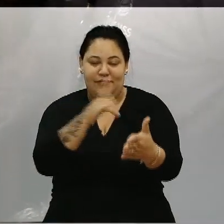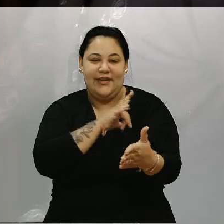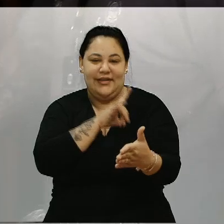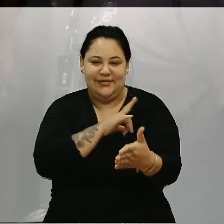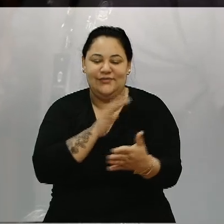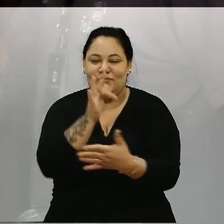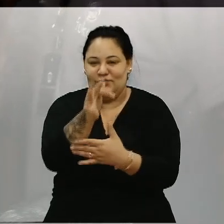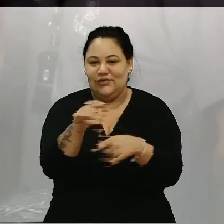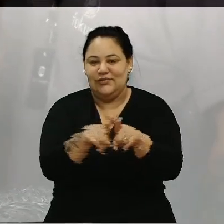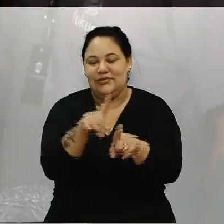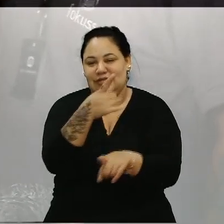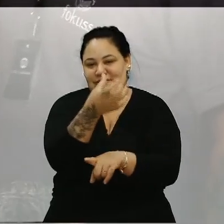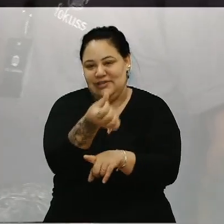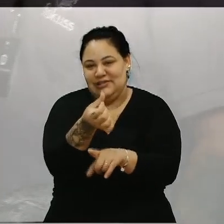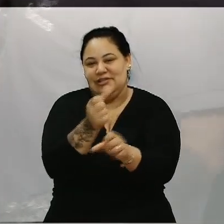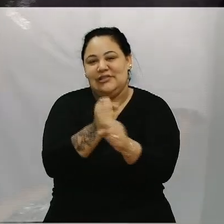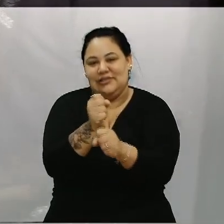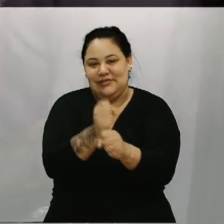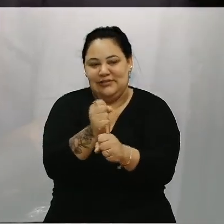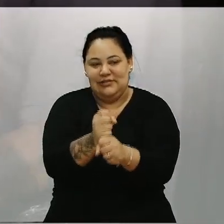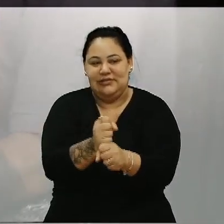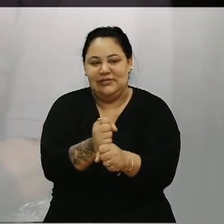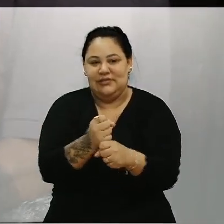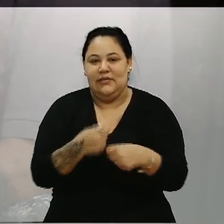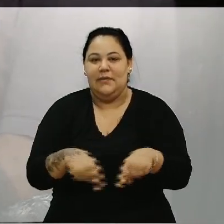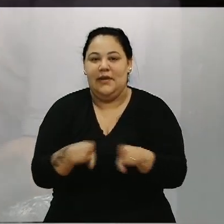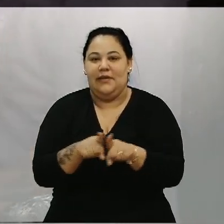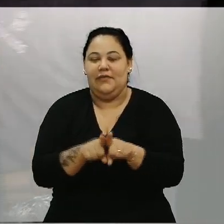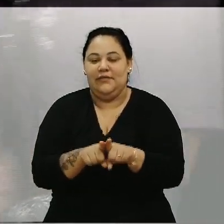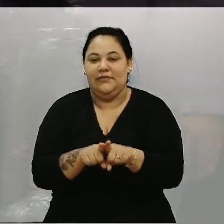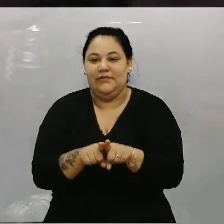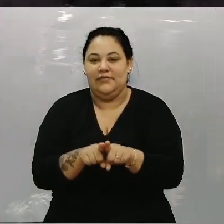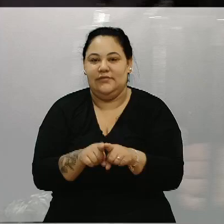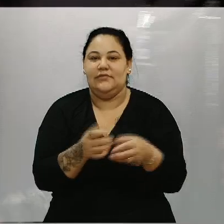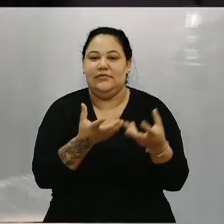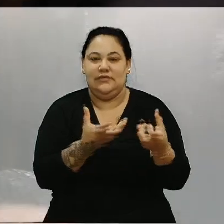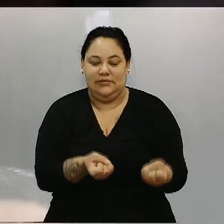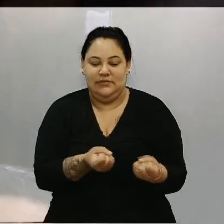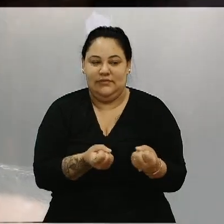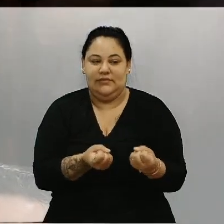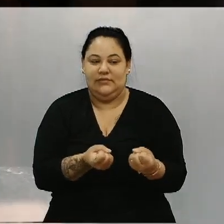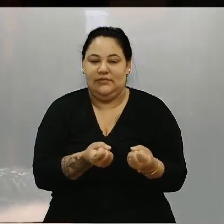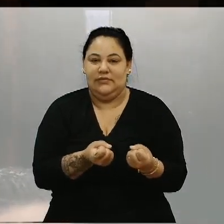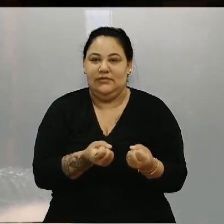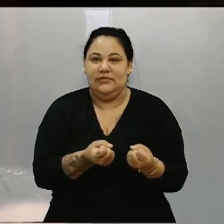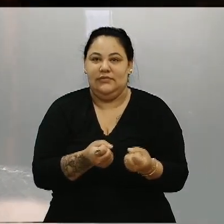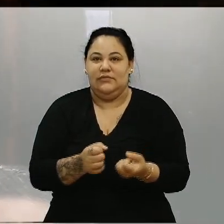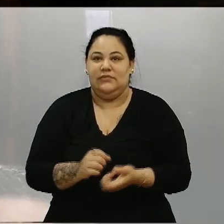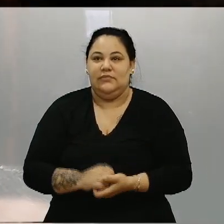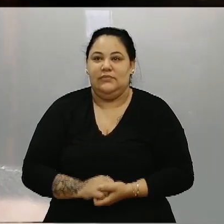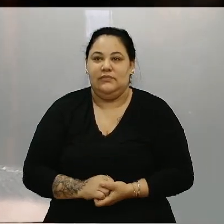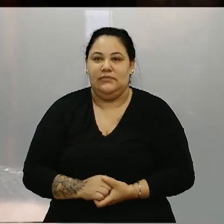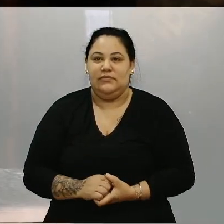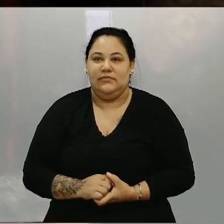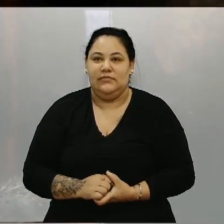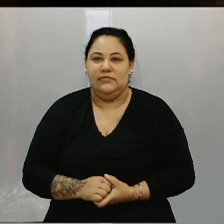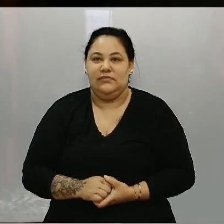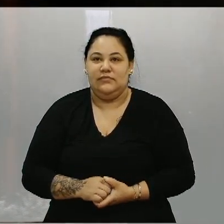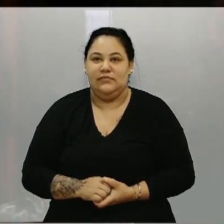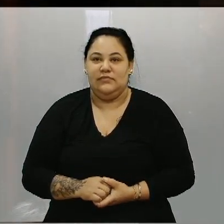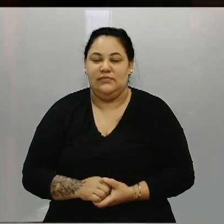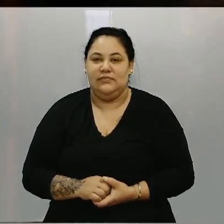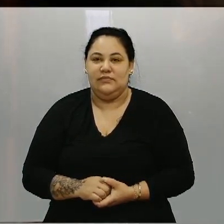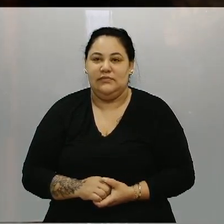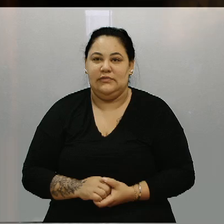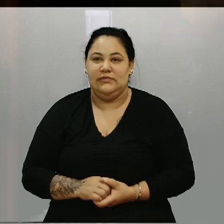esses 16 anos está saindo de cabeça erguida, depois de ter entregue esses mais 118 leitos